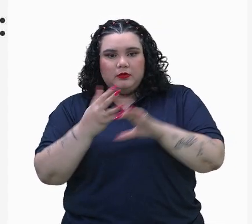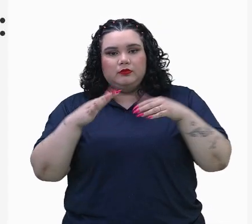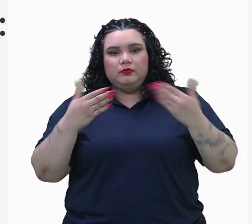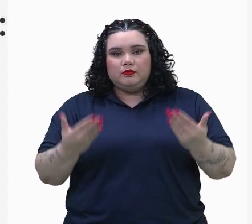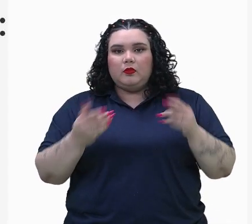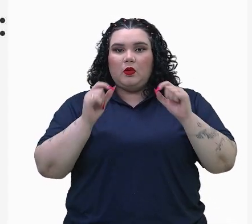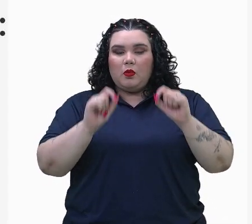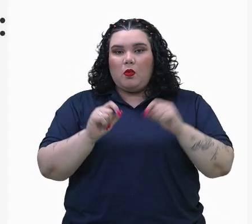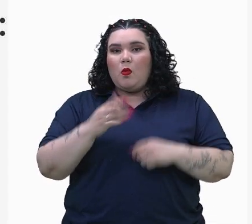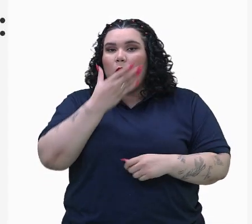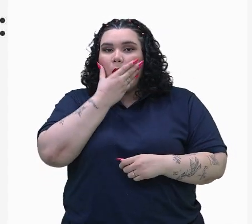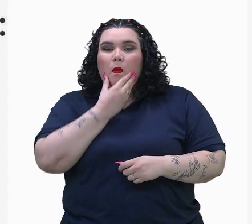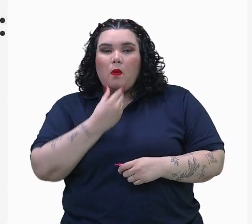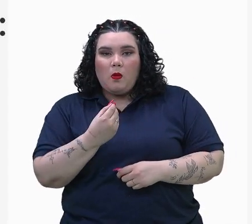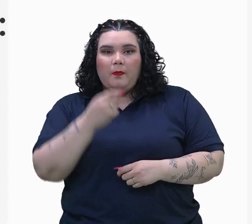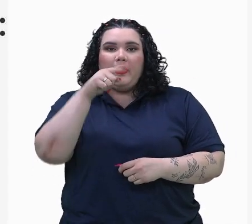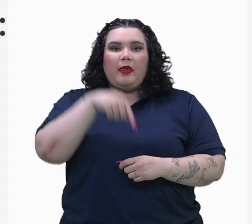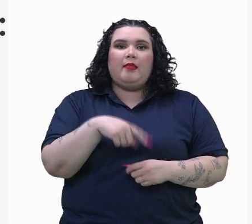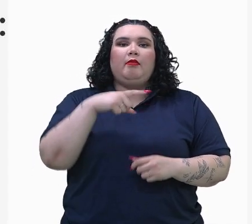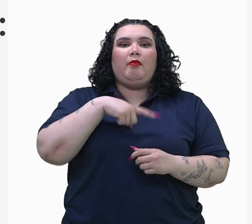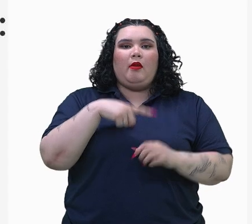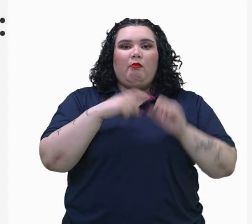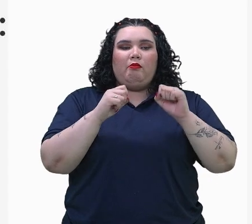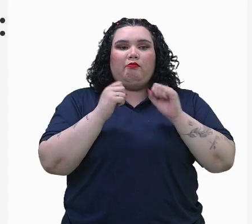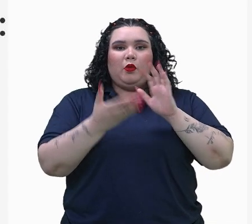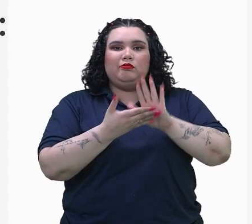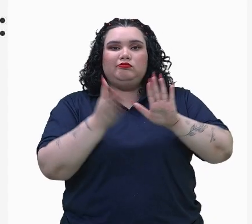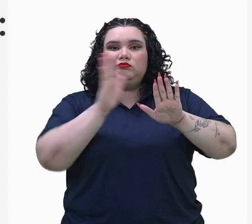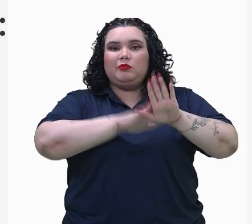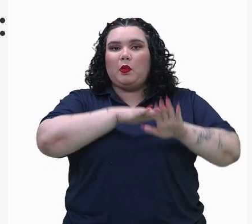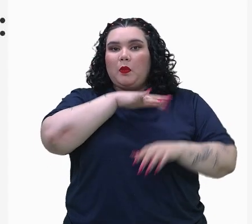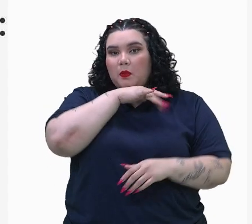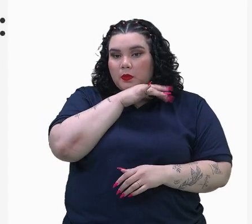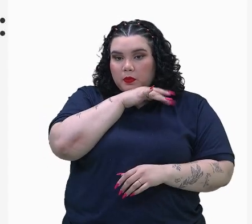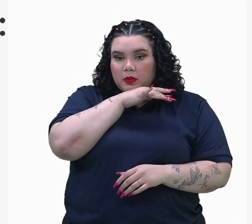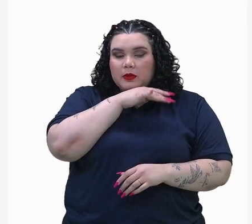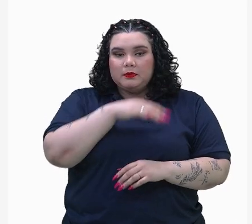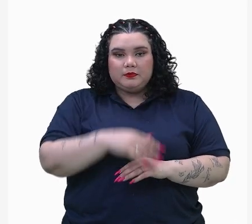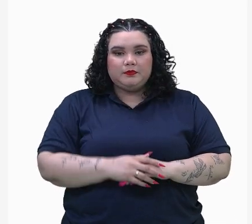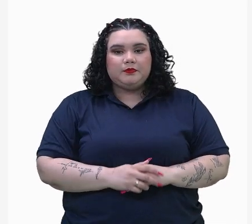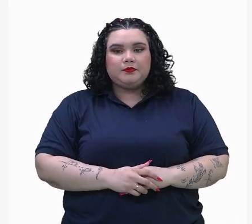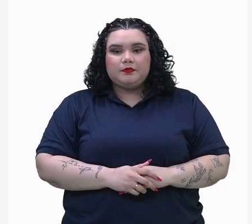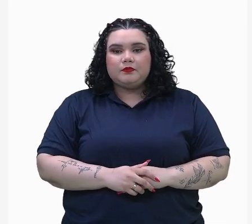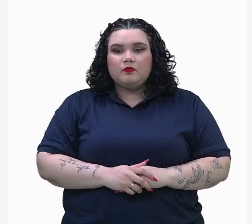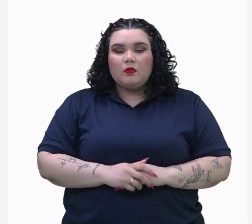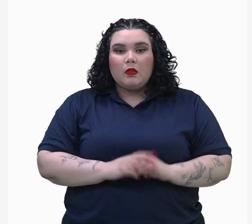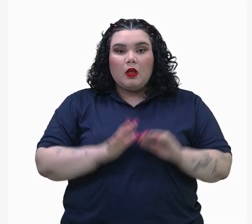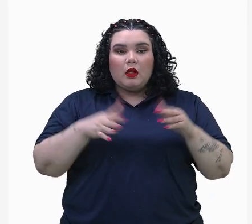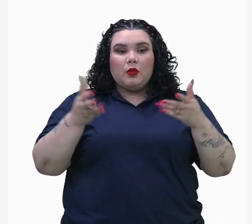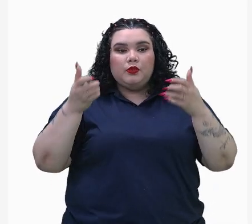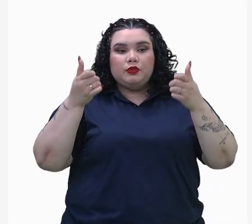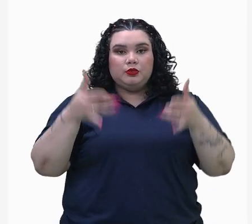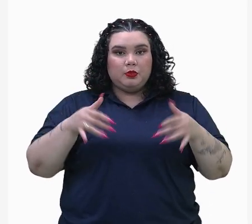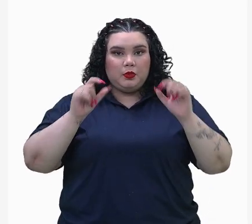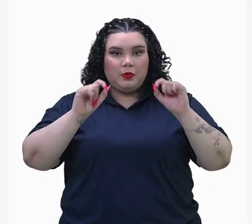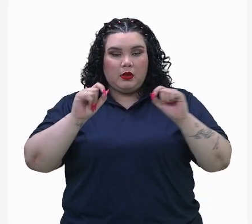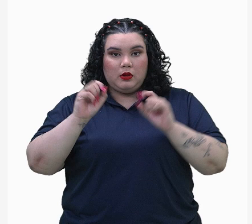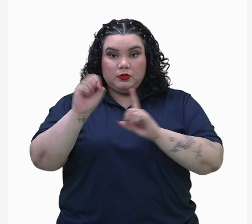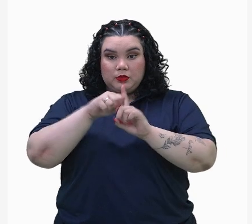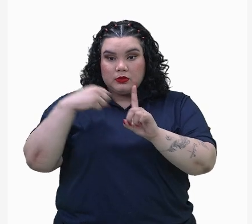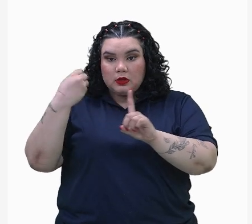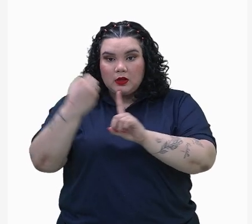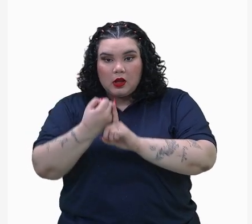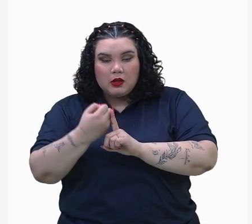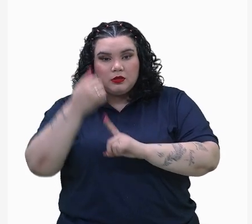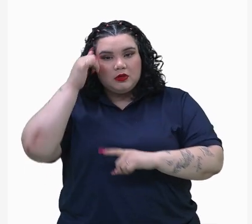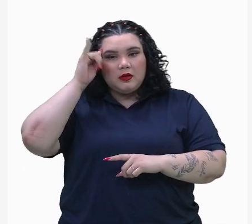que o homem é o lobo do homem, tá, gente? Ele diz o seguinte, que para a sociedade não cair em